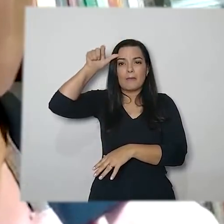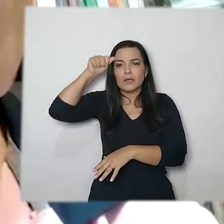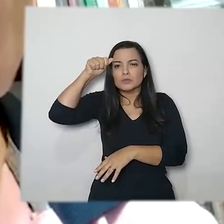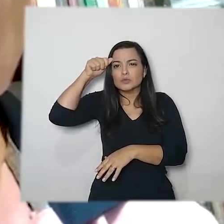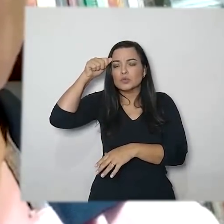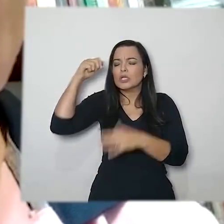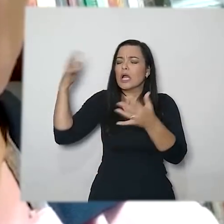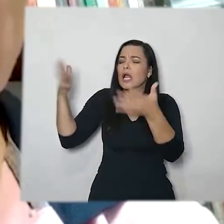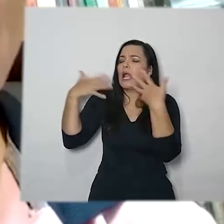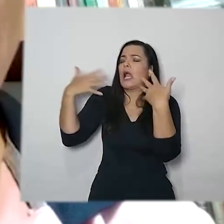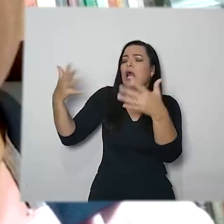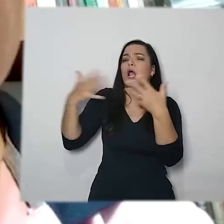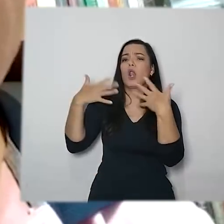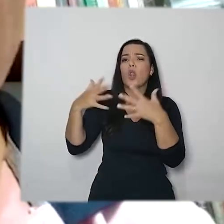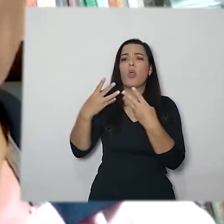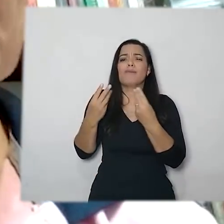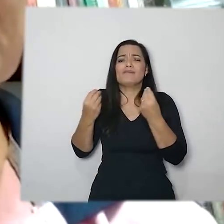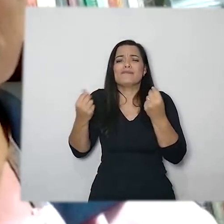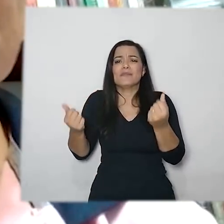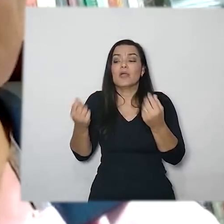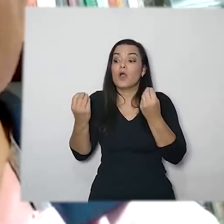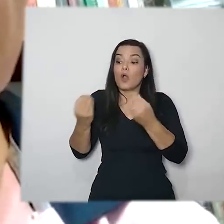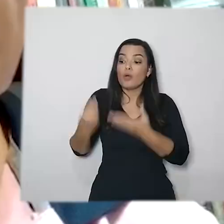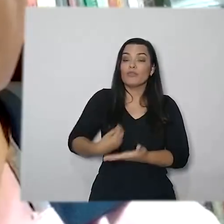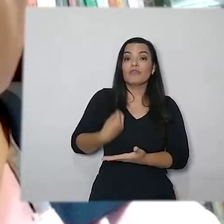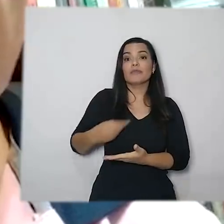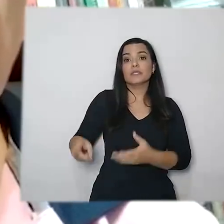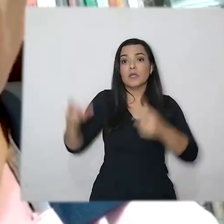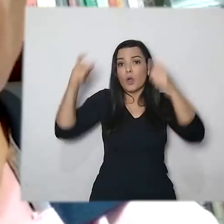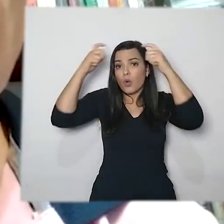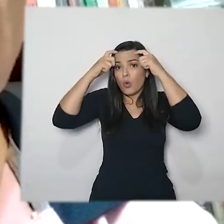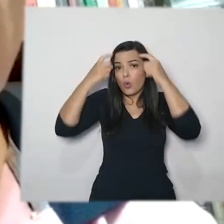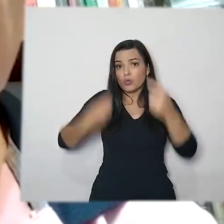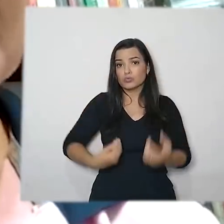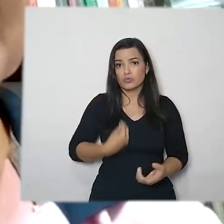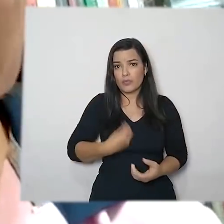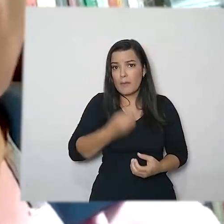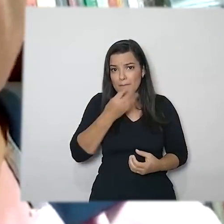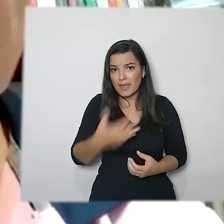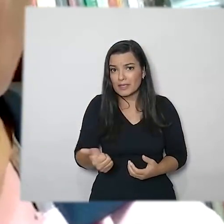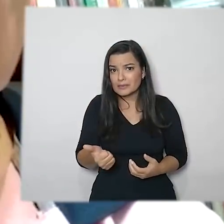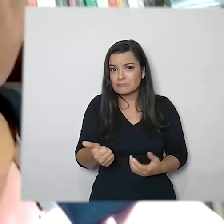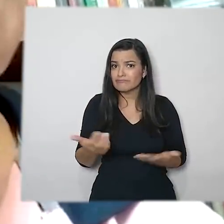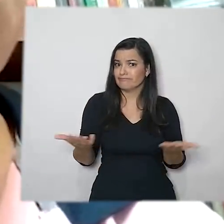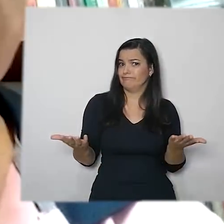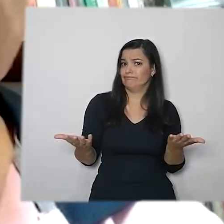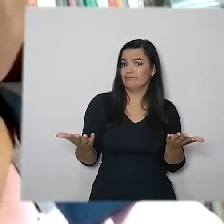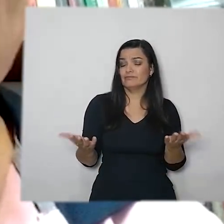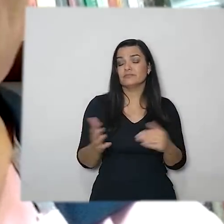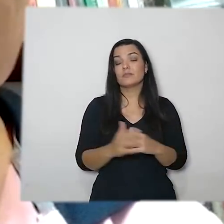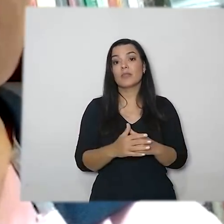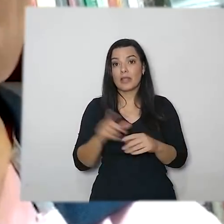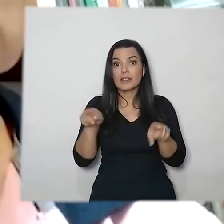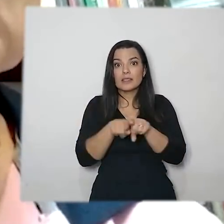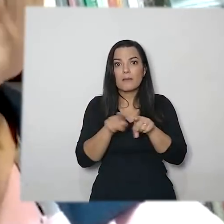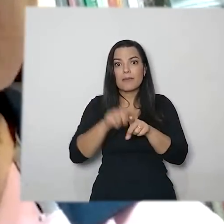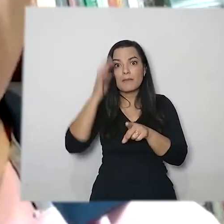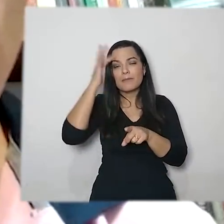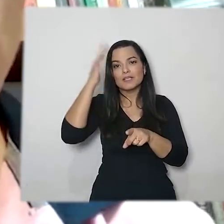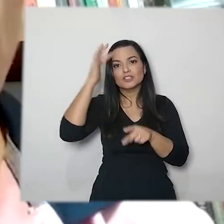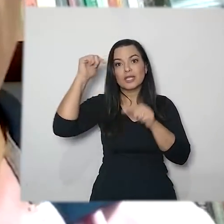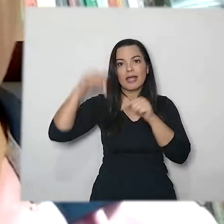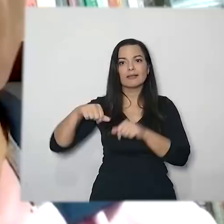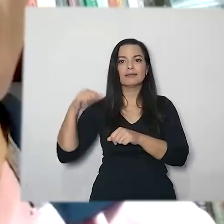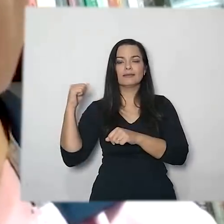e muito úmido, né? Como é que vai ficar a vida desse animalzinho? Da mesma forma, vamos pensar assim num macaco